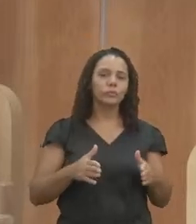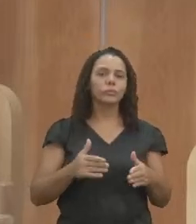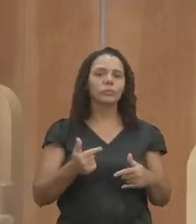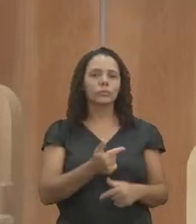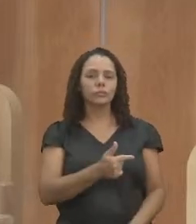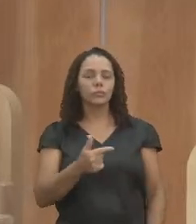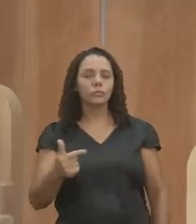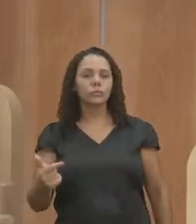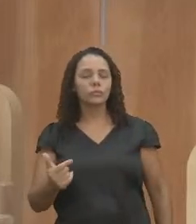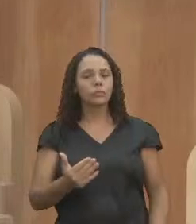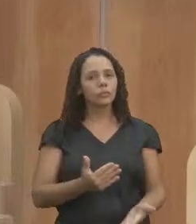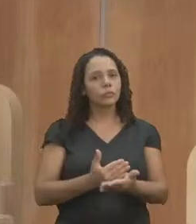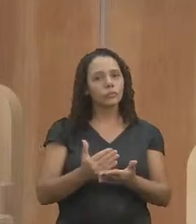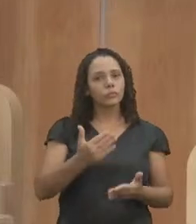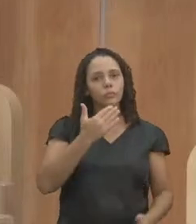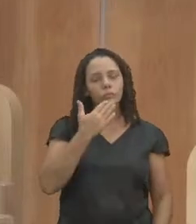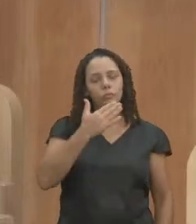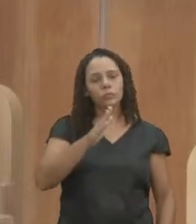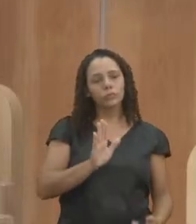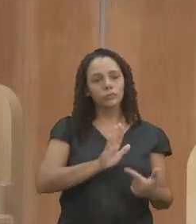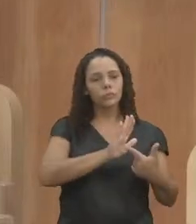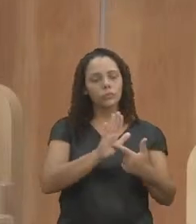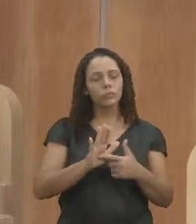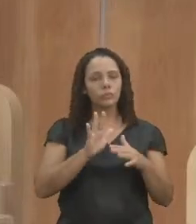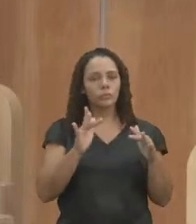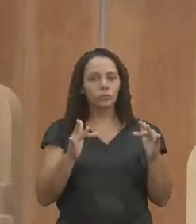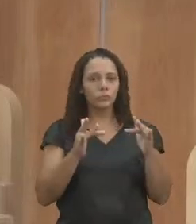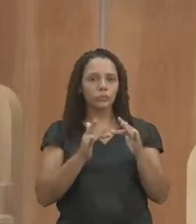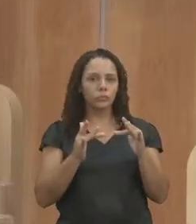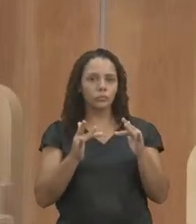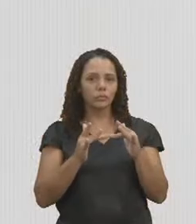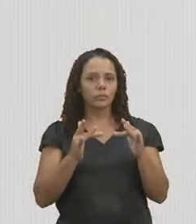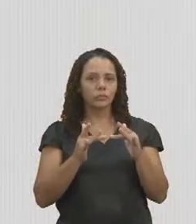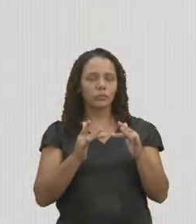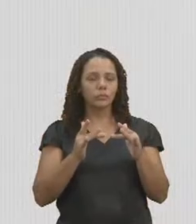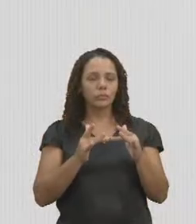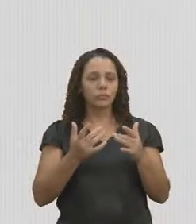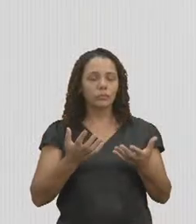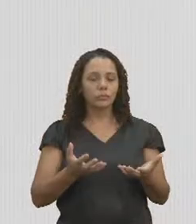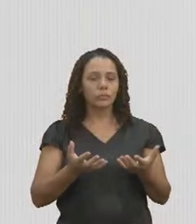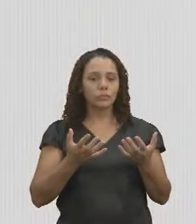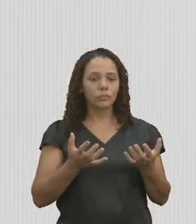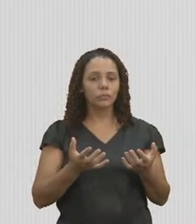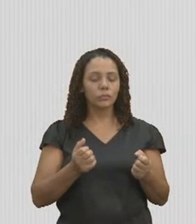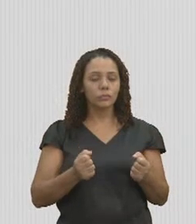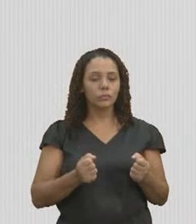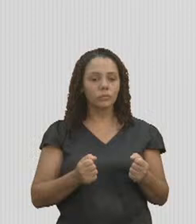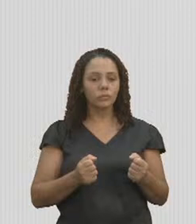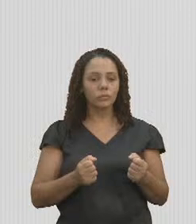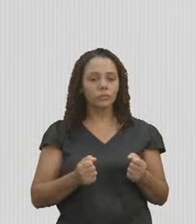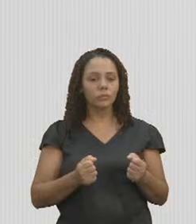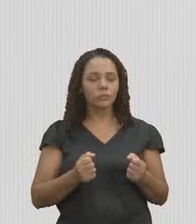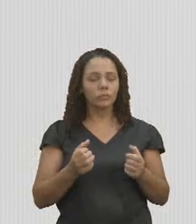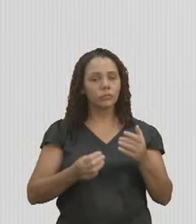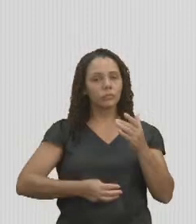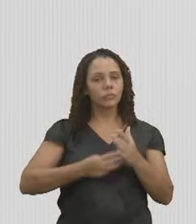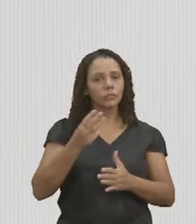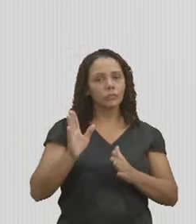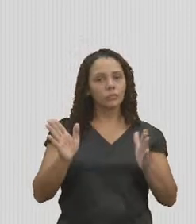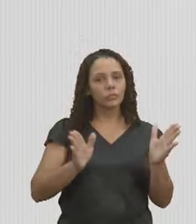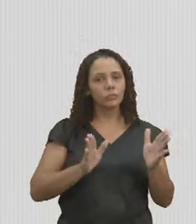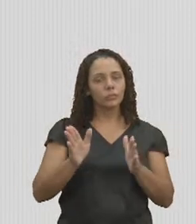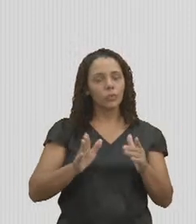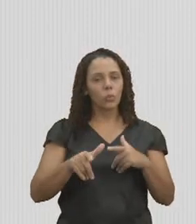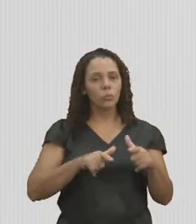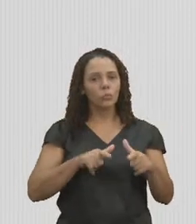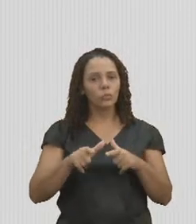semana. Inicialmente, já vou pedir para que coloque os meus contatos. Eu busco, através desse terceiro mandato, sempre fazer um